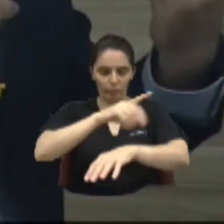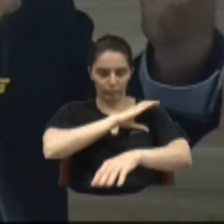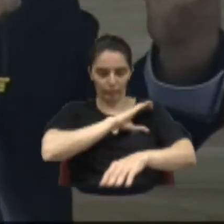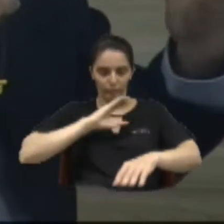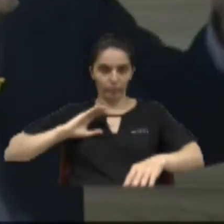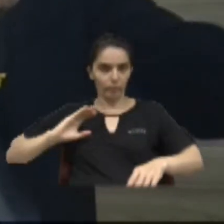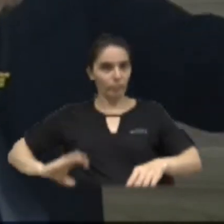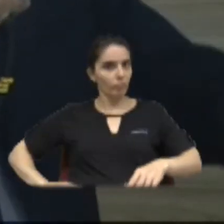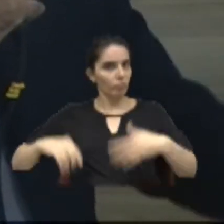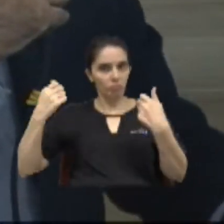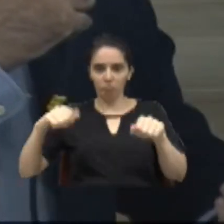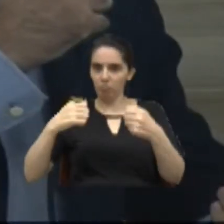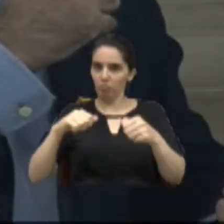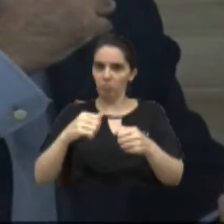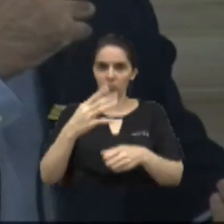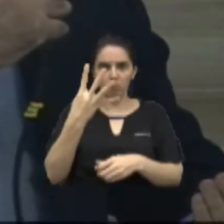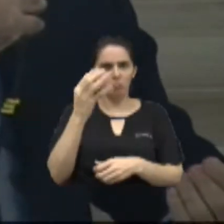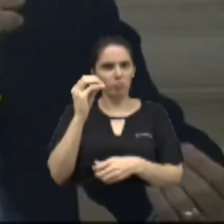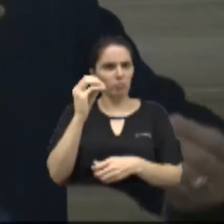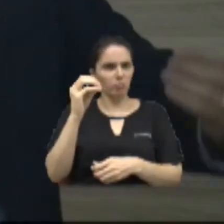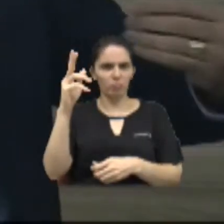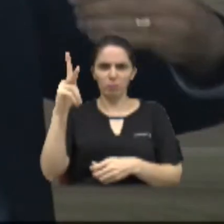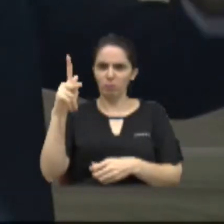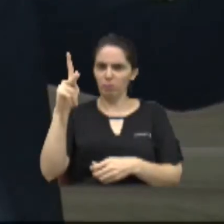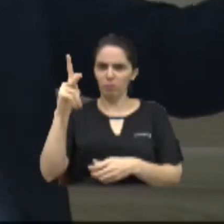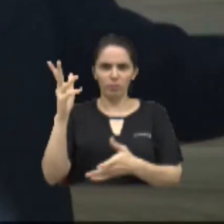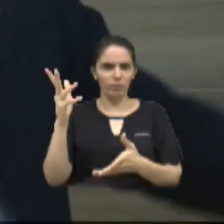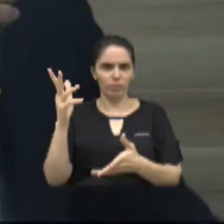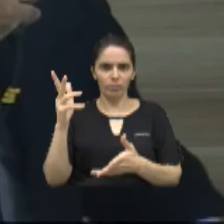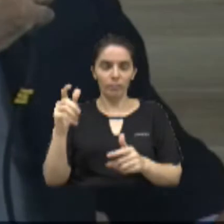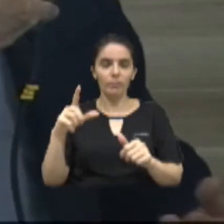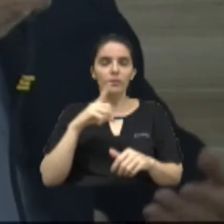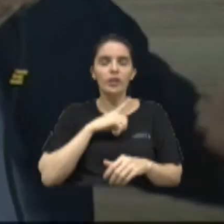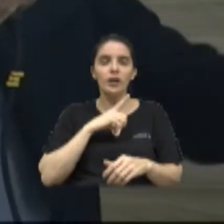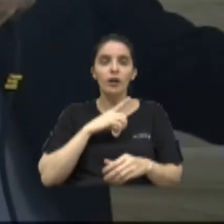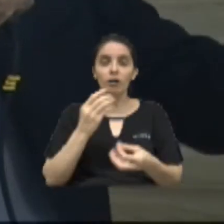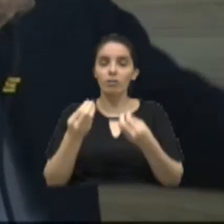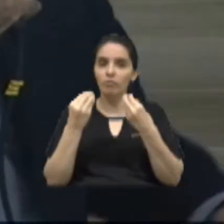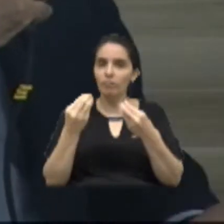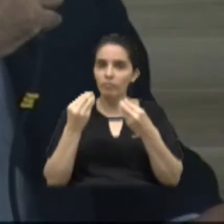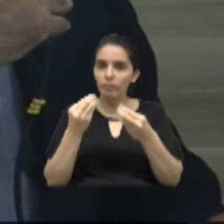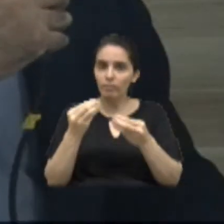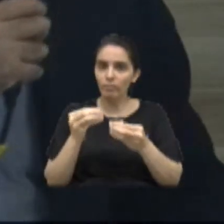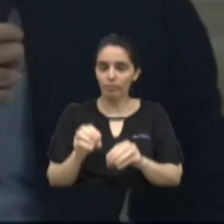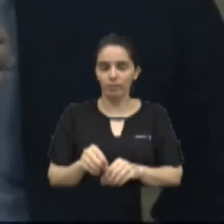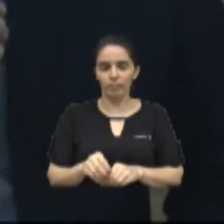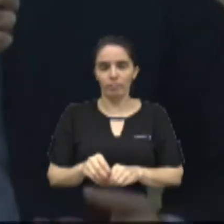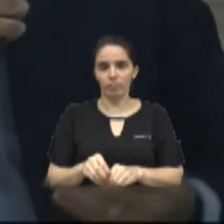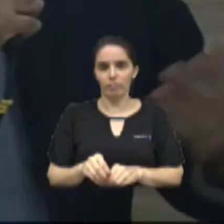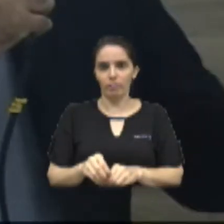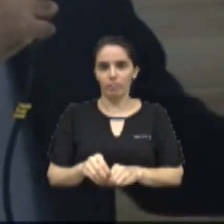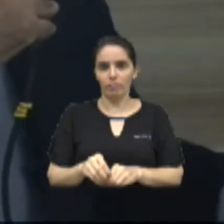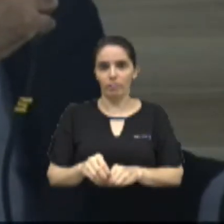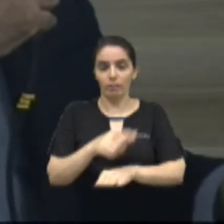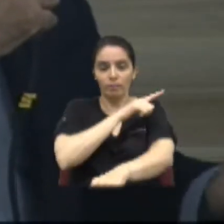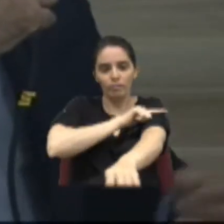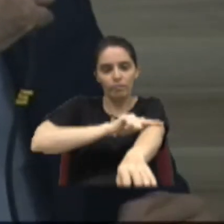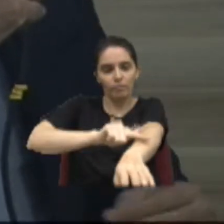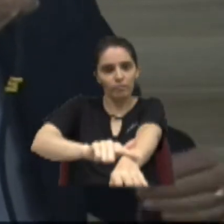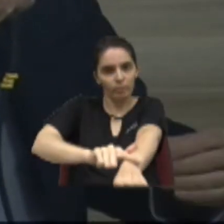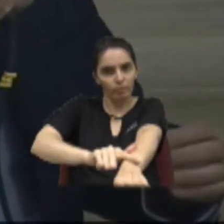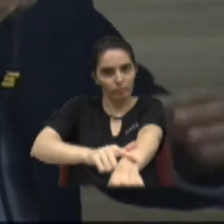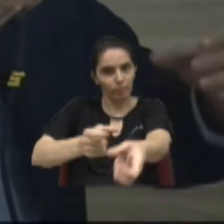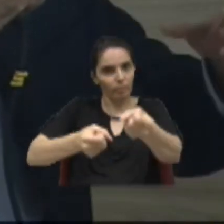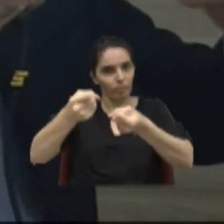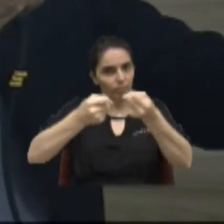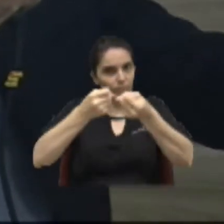precisa necessariamente andar 40 km por hora. Existe infraestrutura, existe educação de trânsito, que aqui falta muito. Né?